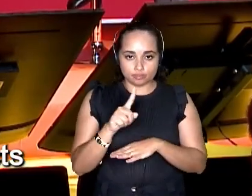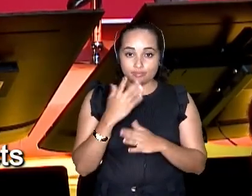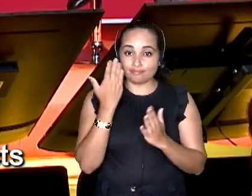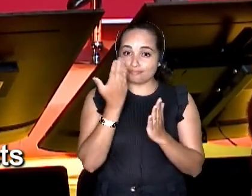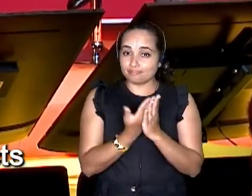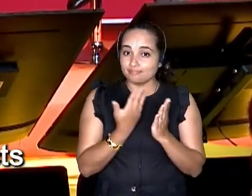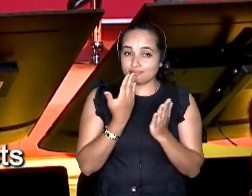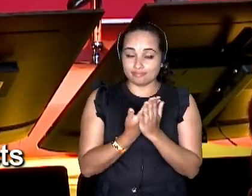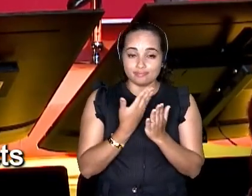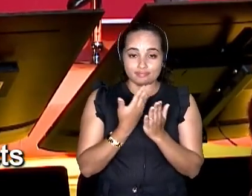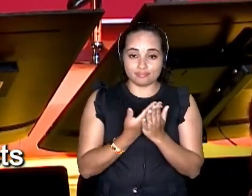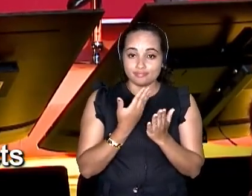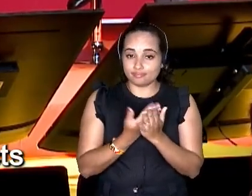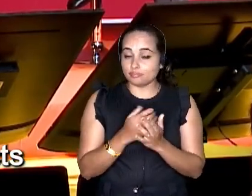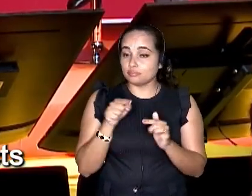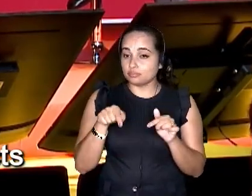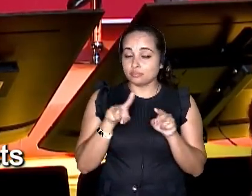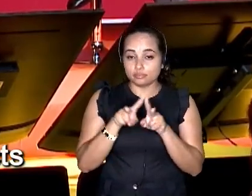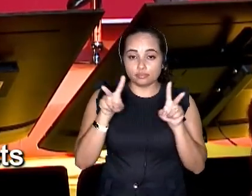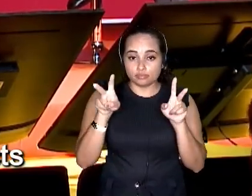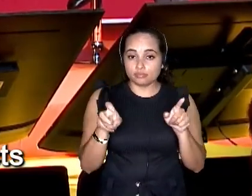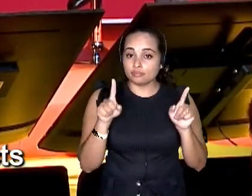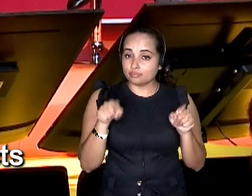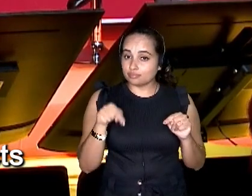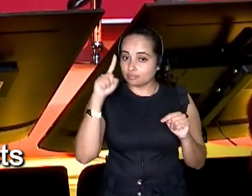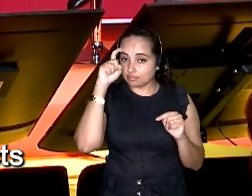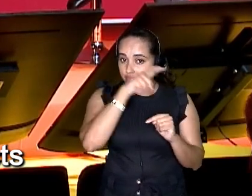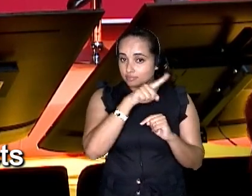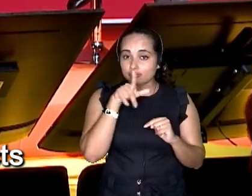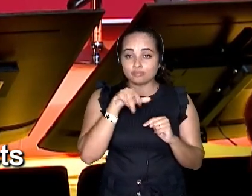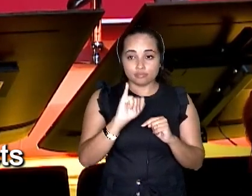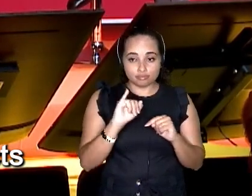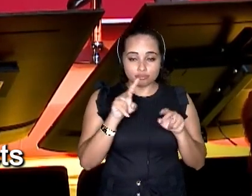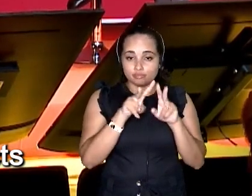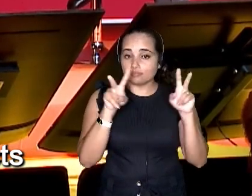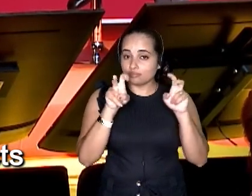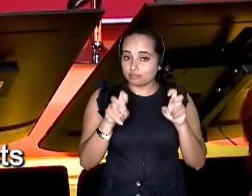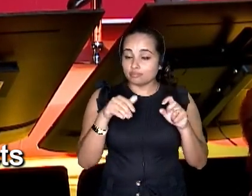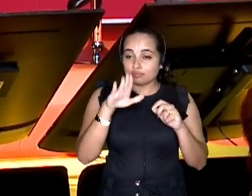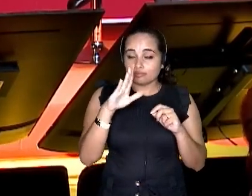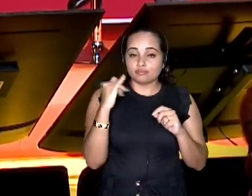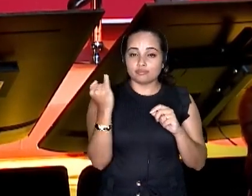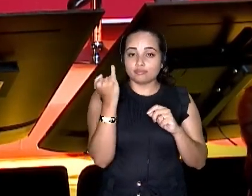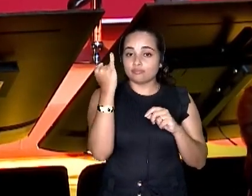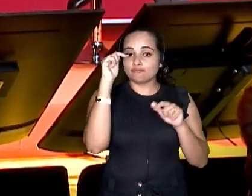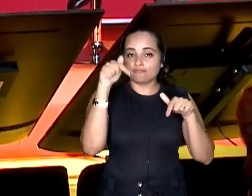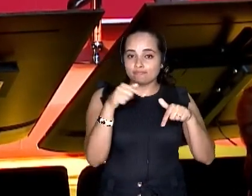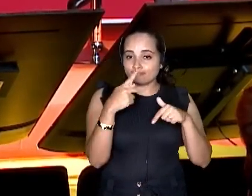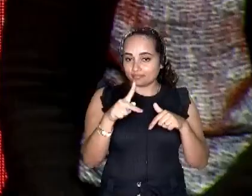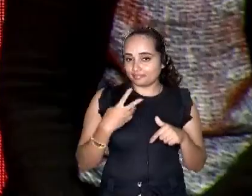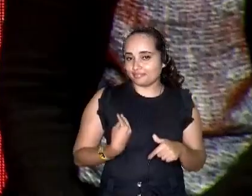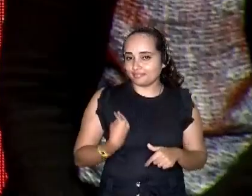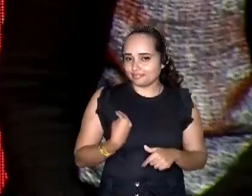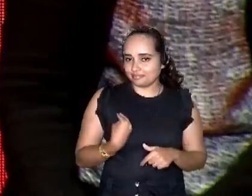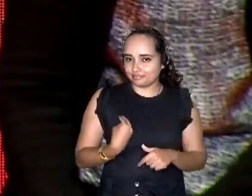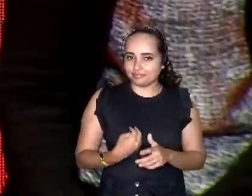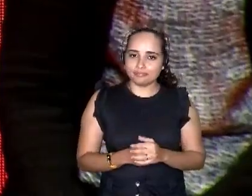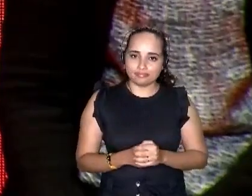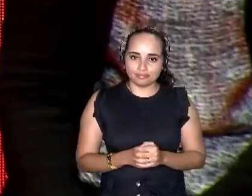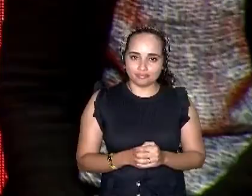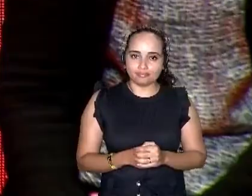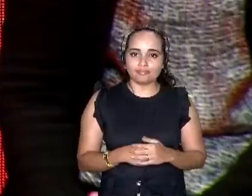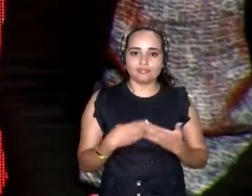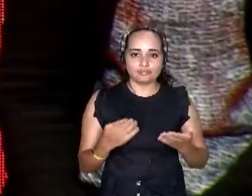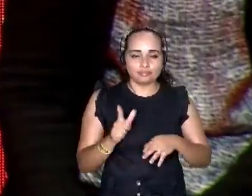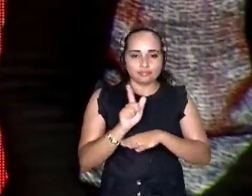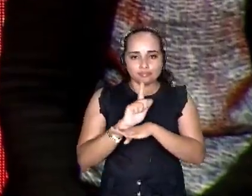estude. Esse assunto ele é um assunto complexo e ele vai ser um dos assuntos mais importantes agora na sua vida,